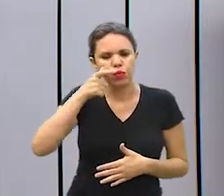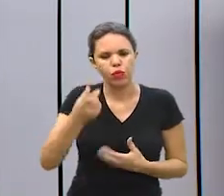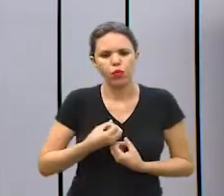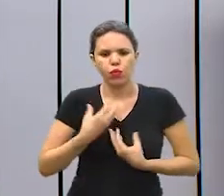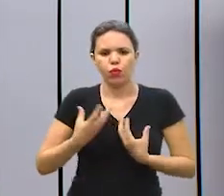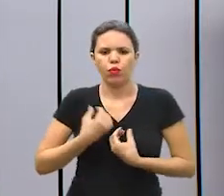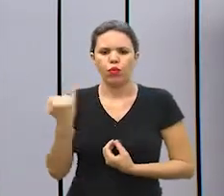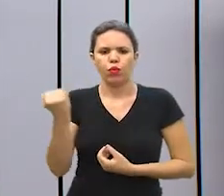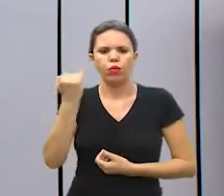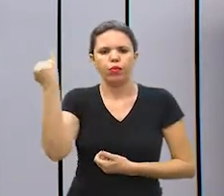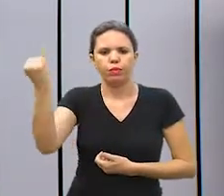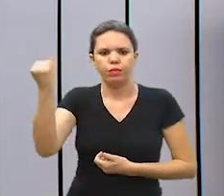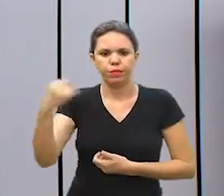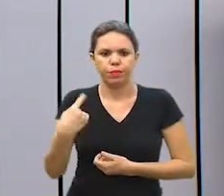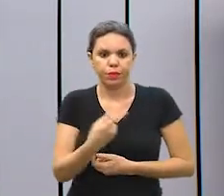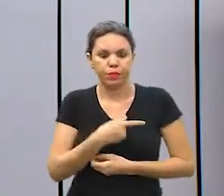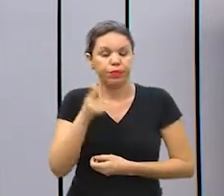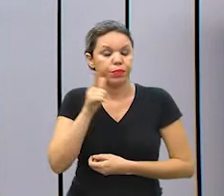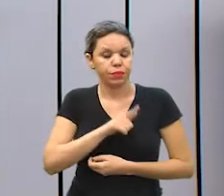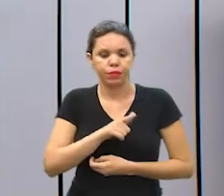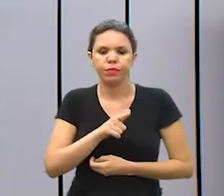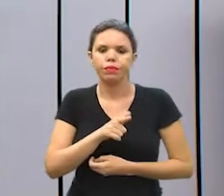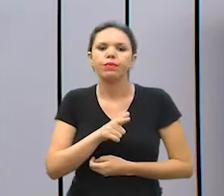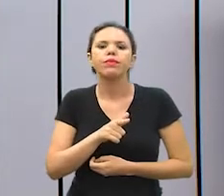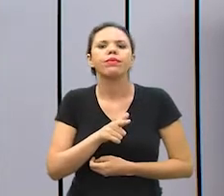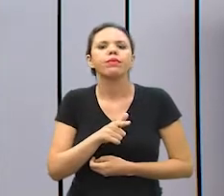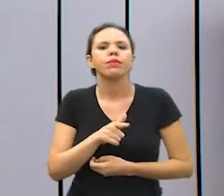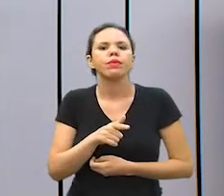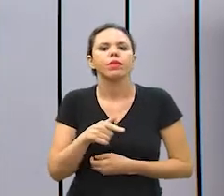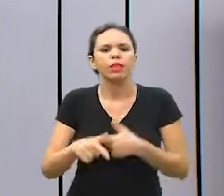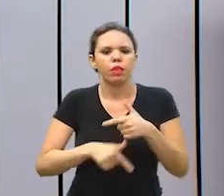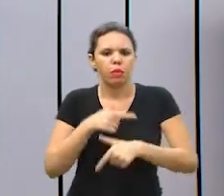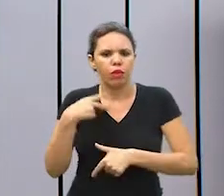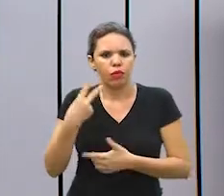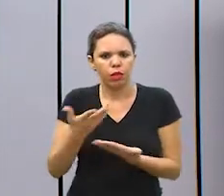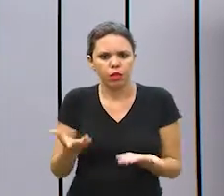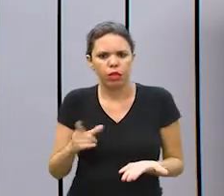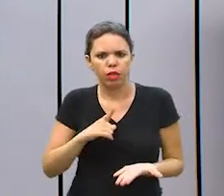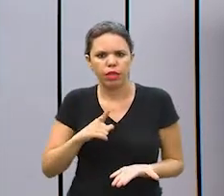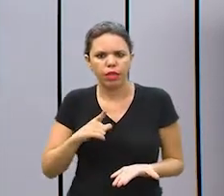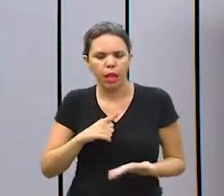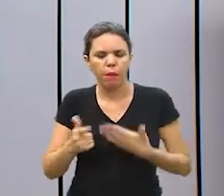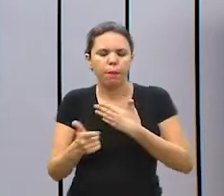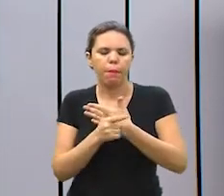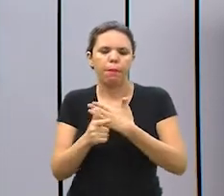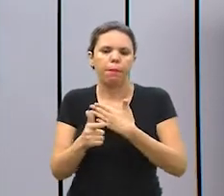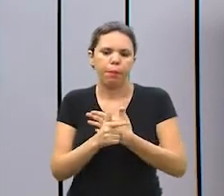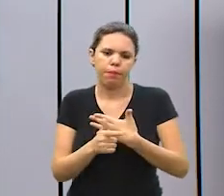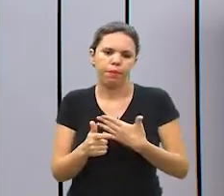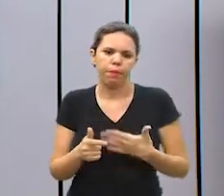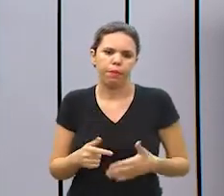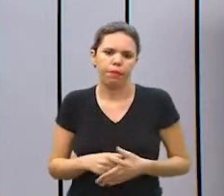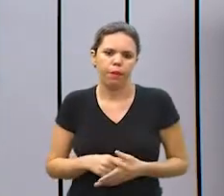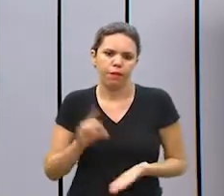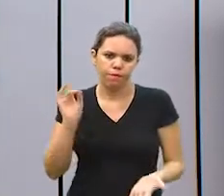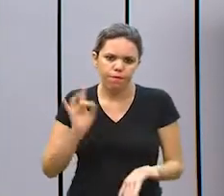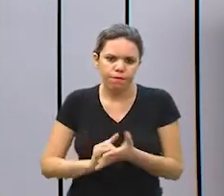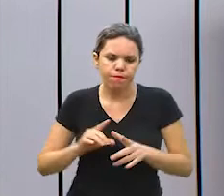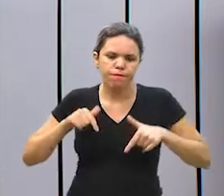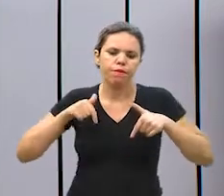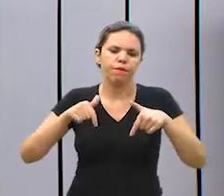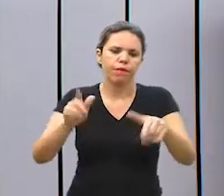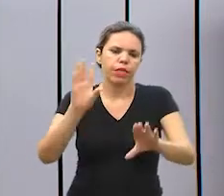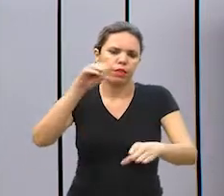informações preciosas para que a gente consiga, enquanto legislador, termos aí o nosso papel efetivo e